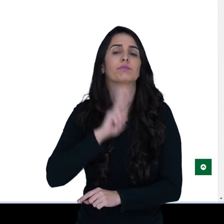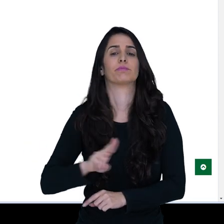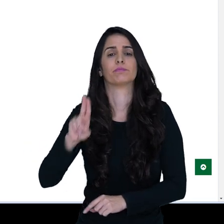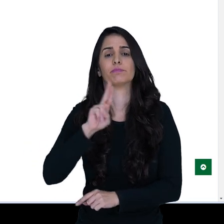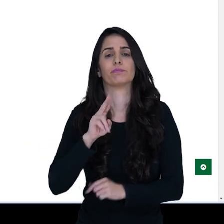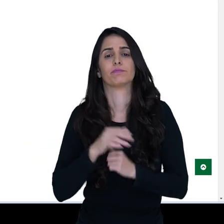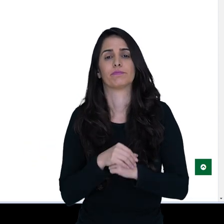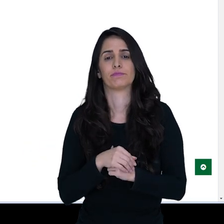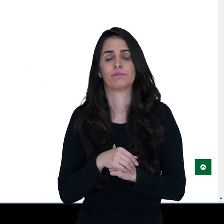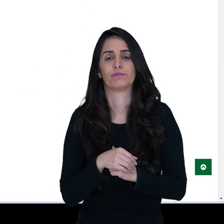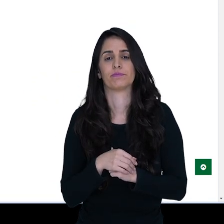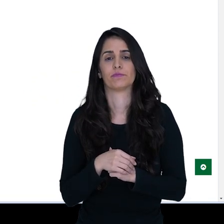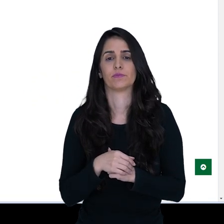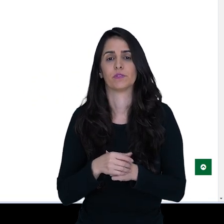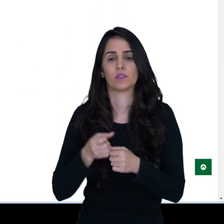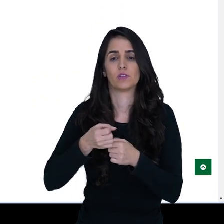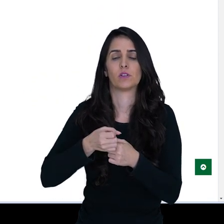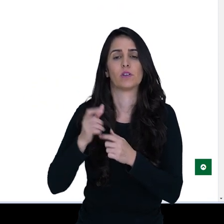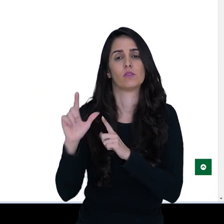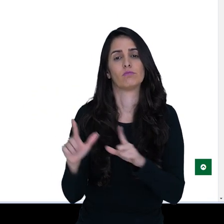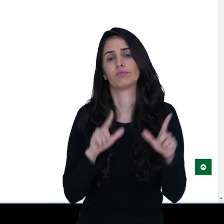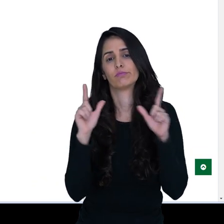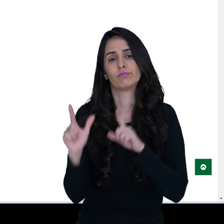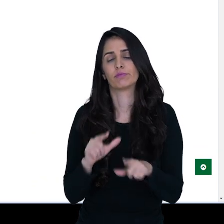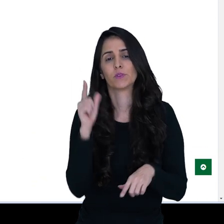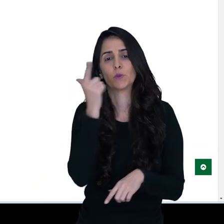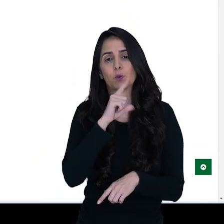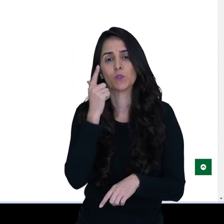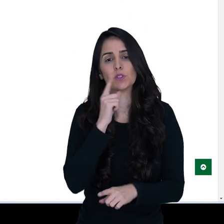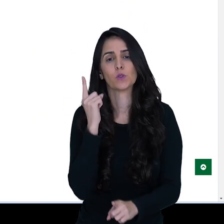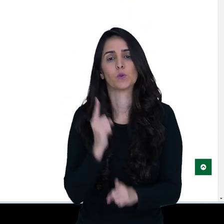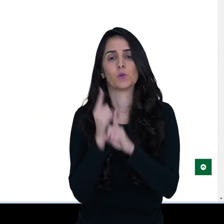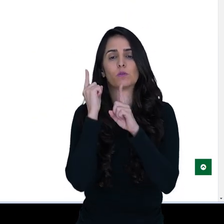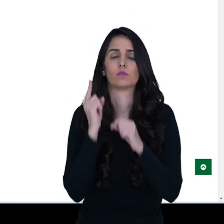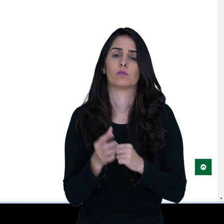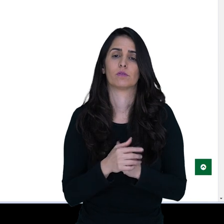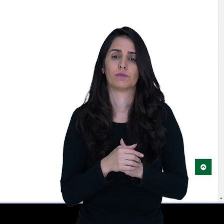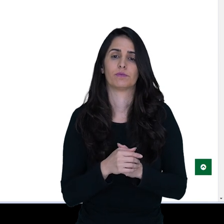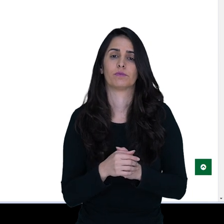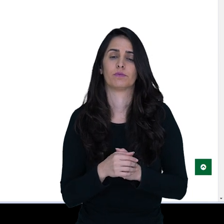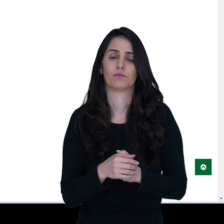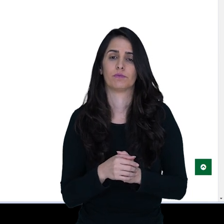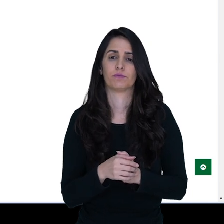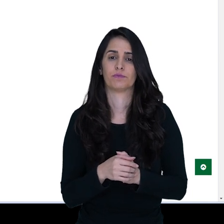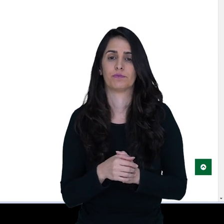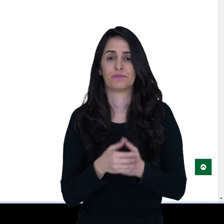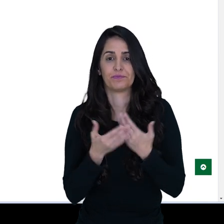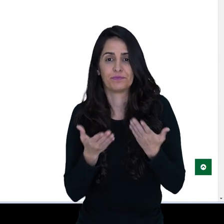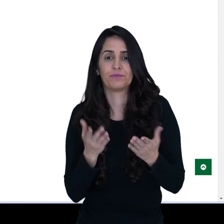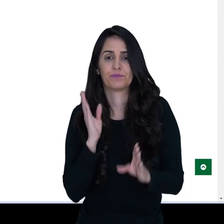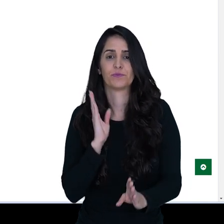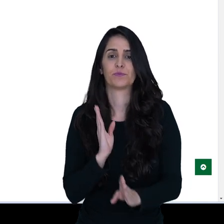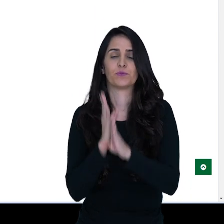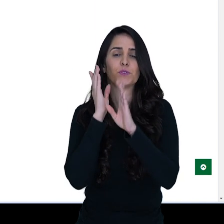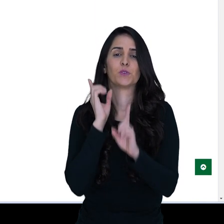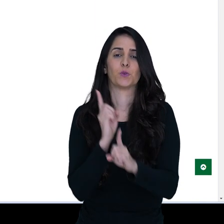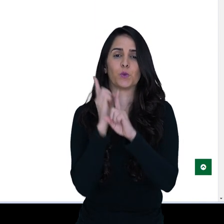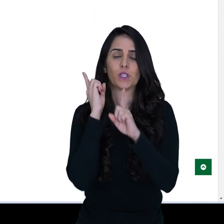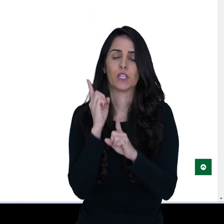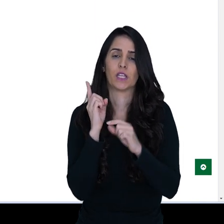nessa atividade vou passando aqui até localizar Então essa rubrica aqui